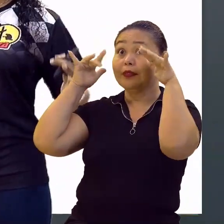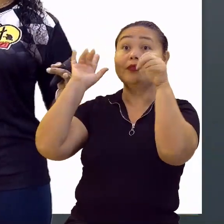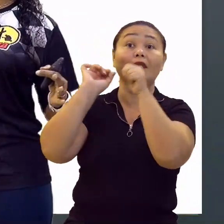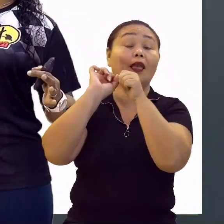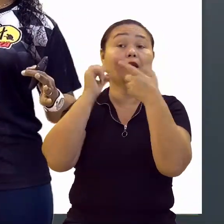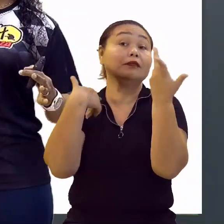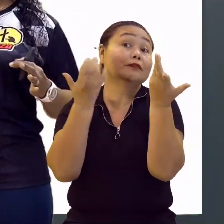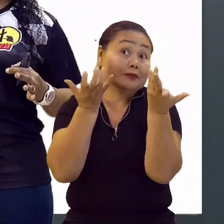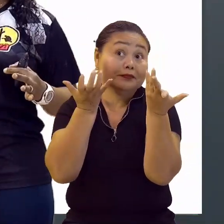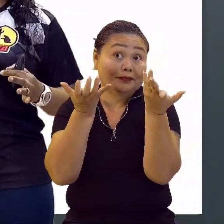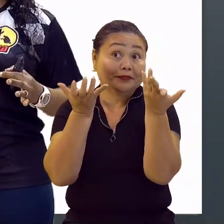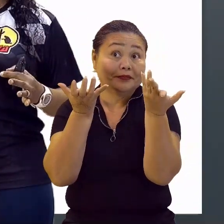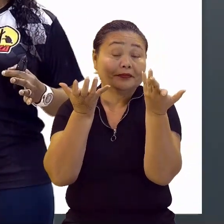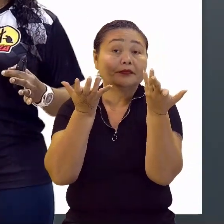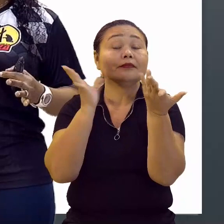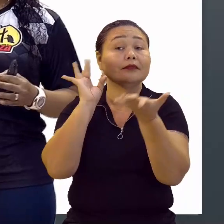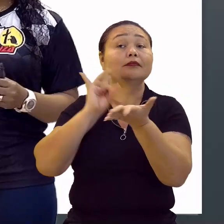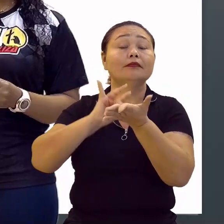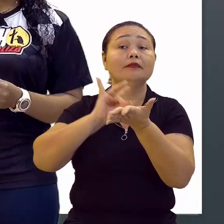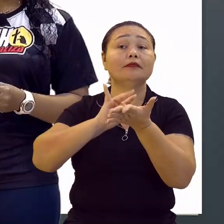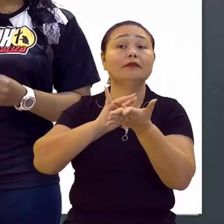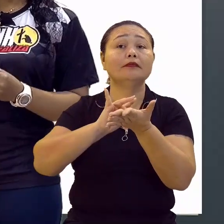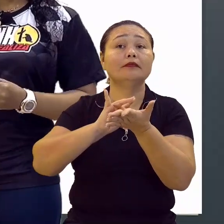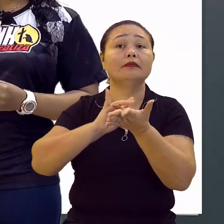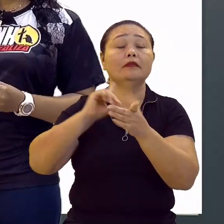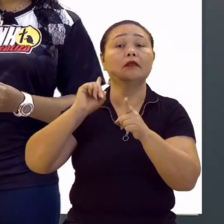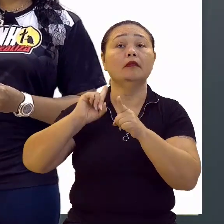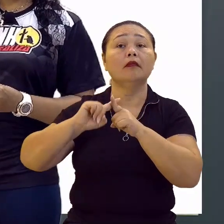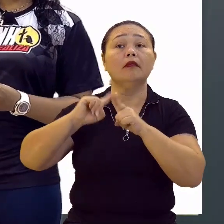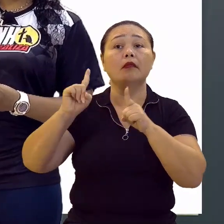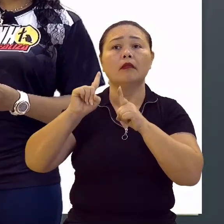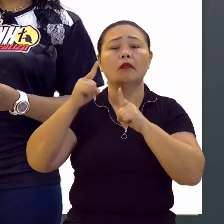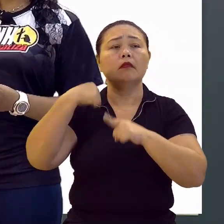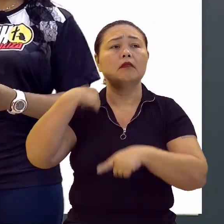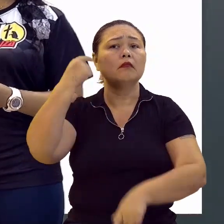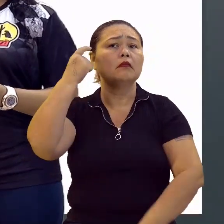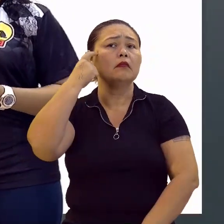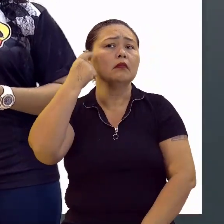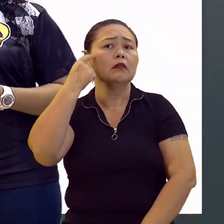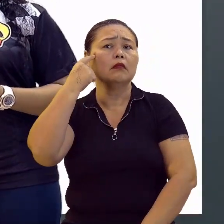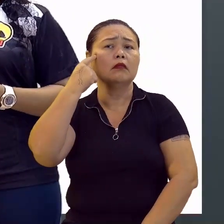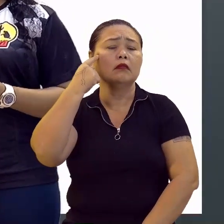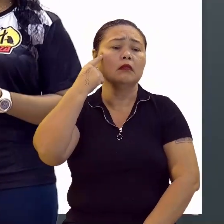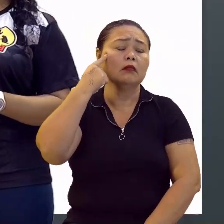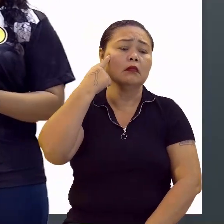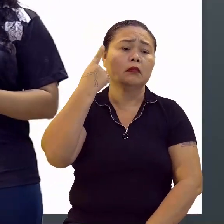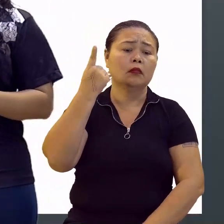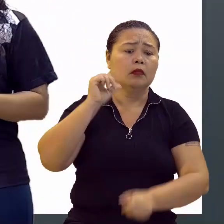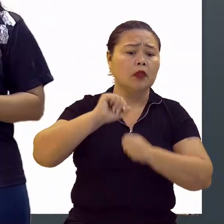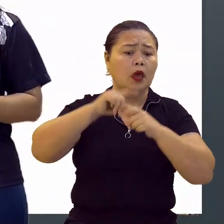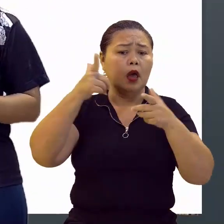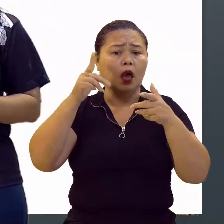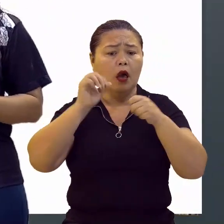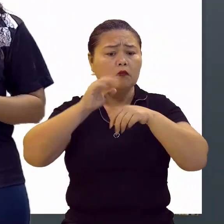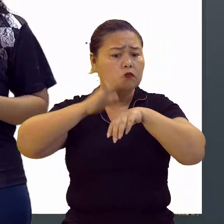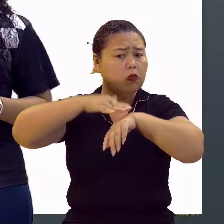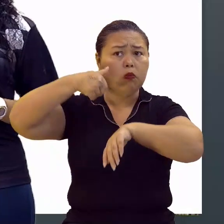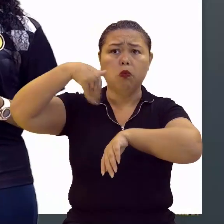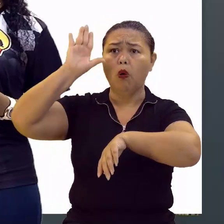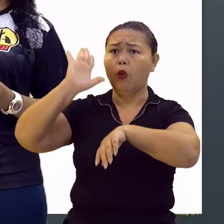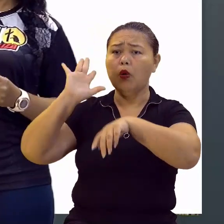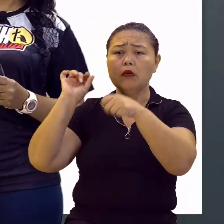não quer? Isso é verdade. Mas aí quando a gente começa a pensar nos exageros, nos